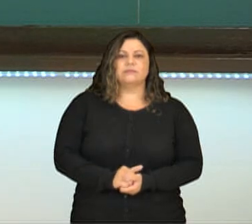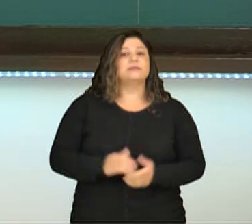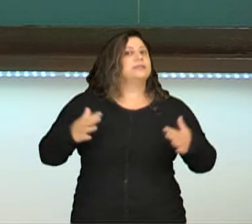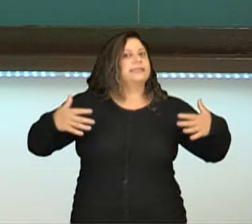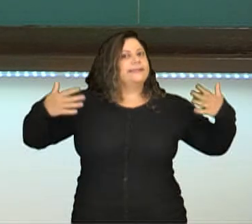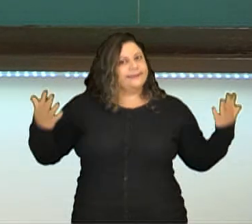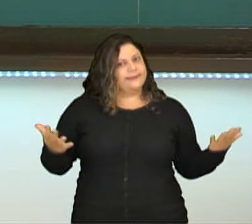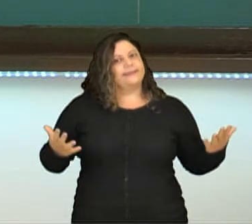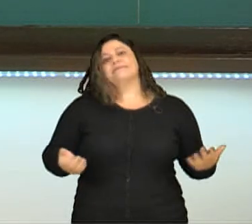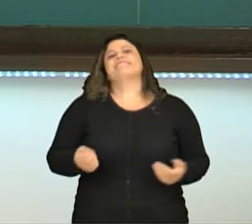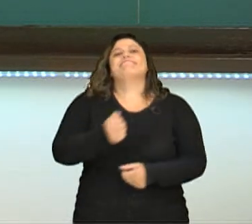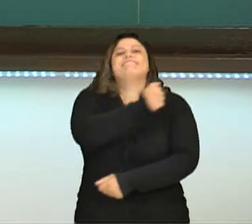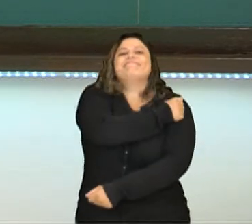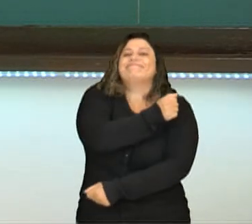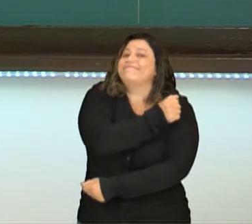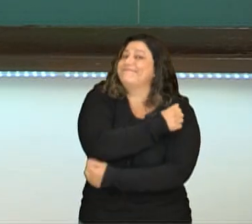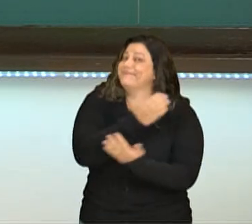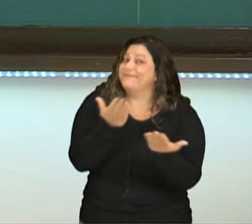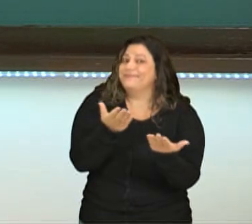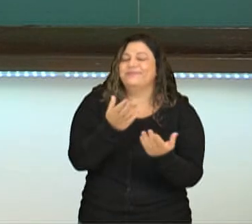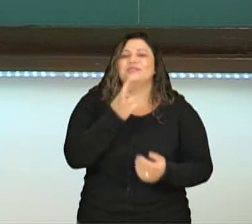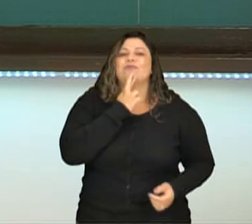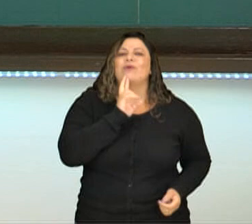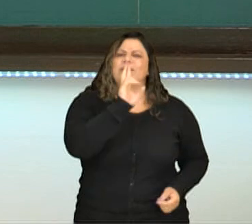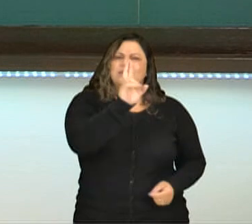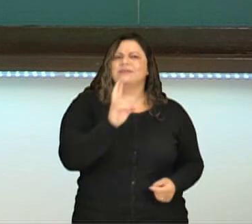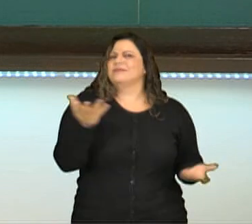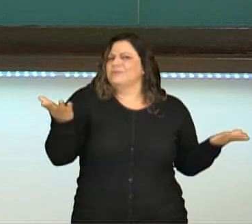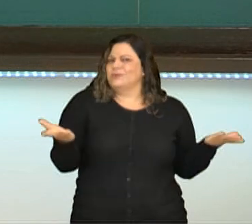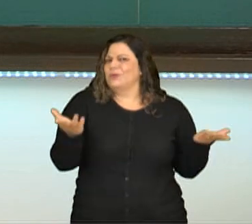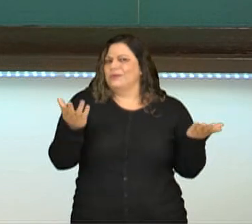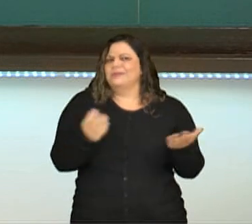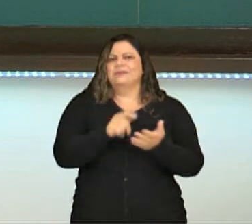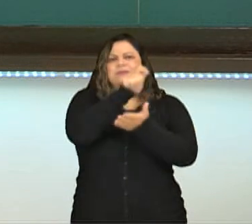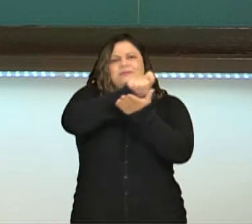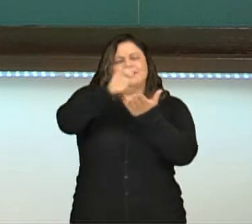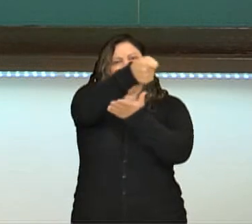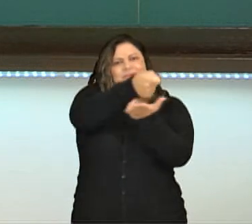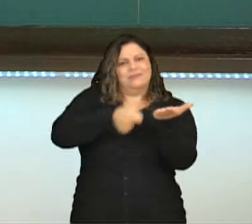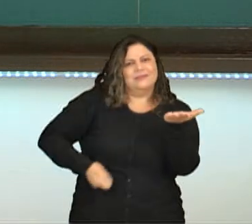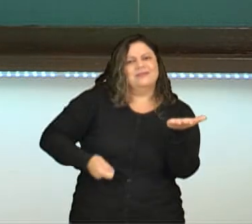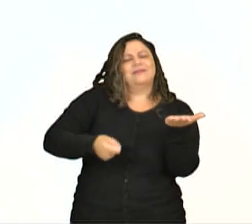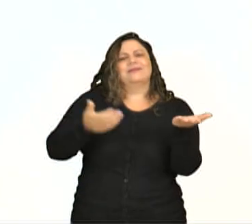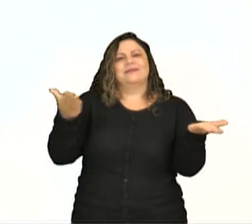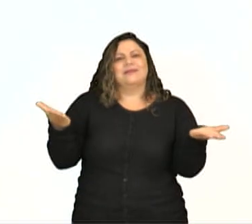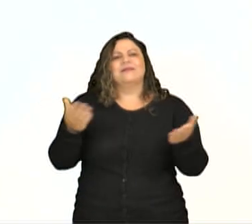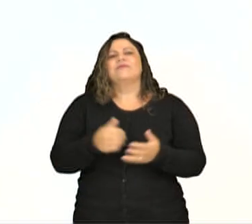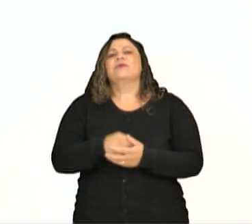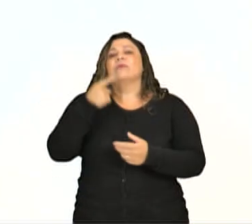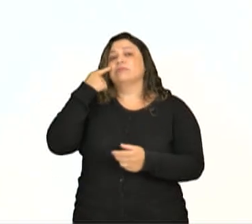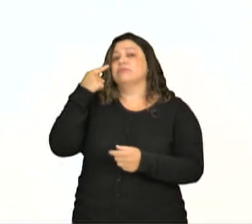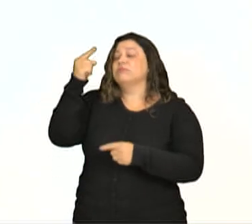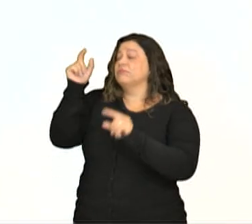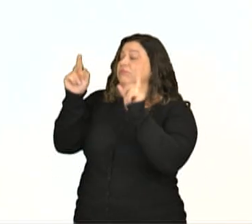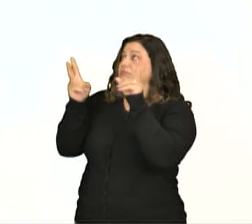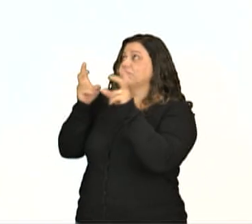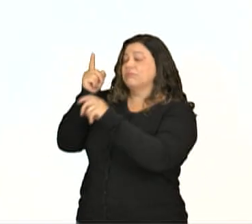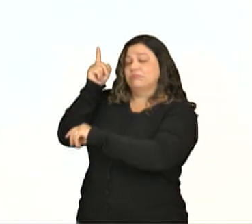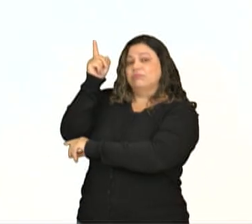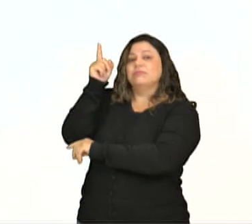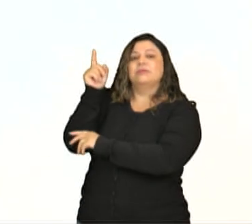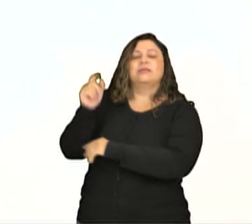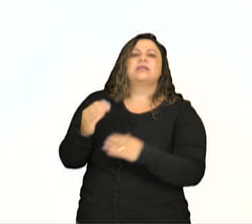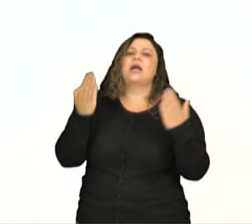Então, estudante, qual foi a resposta que você marcou nessa questão? Vamos ver uma resposta aqui? O período escolástico foi um momento em